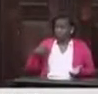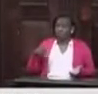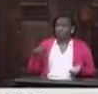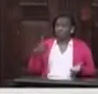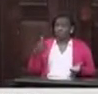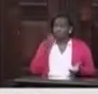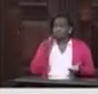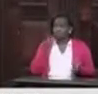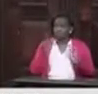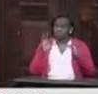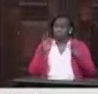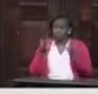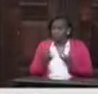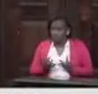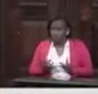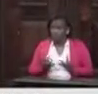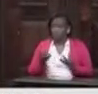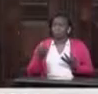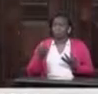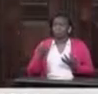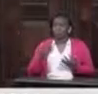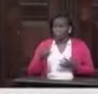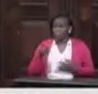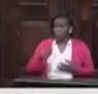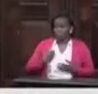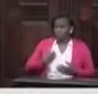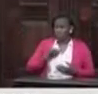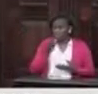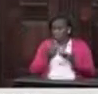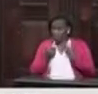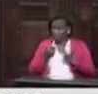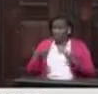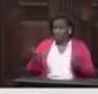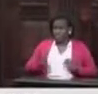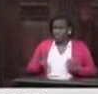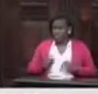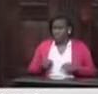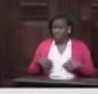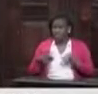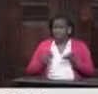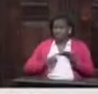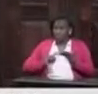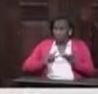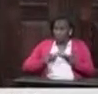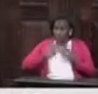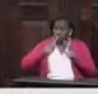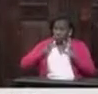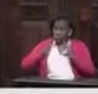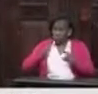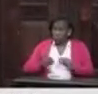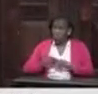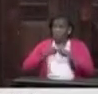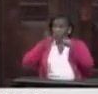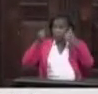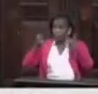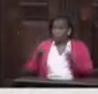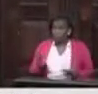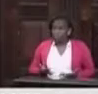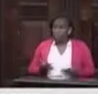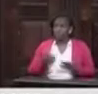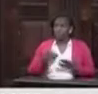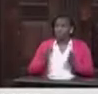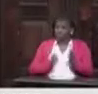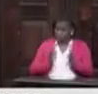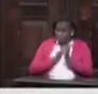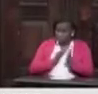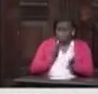que mantenha, que a faça da sobrevivência? Então, tudo isso é colocado de uma maneira